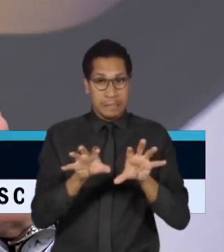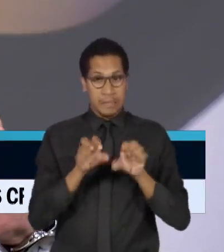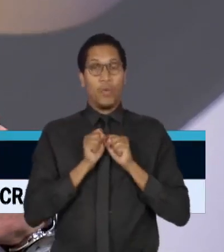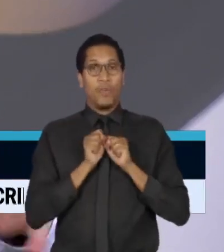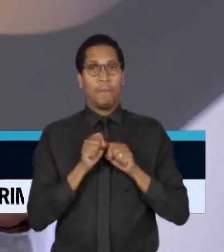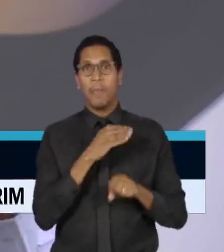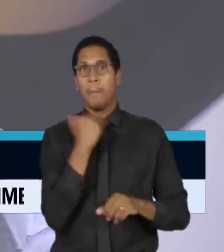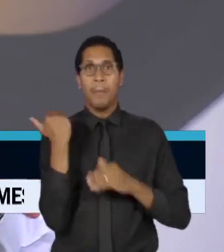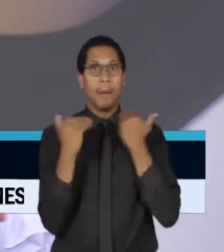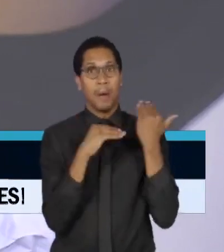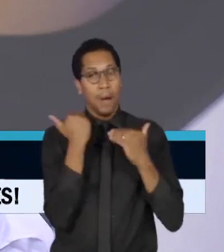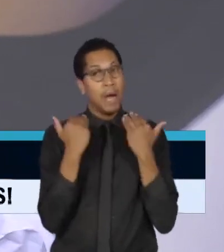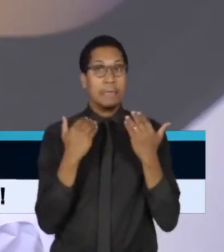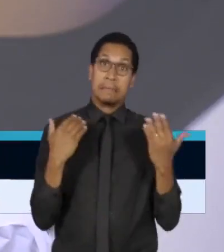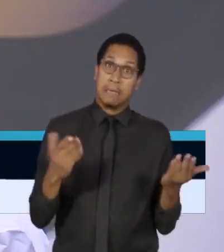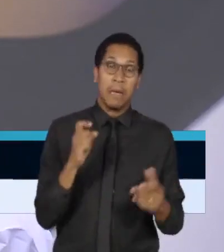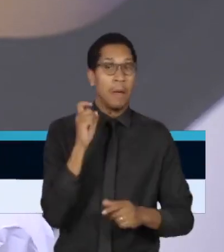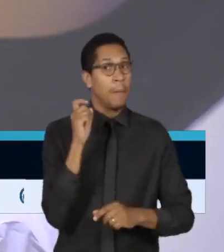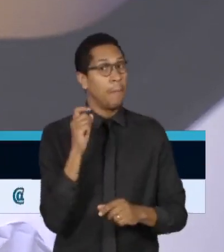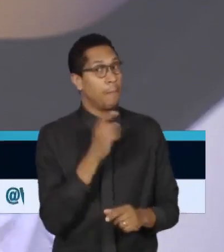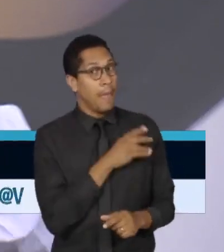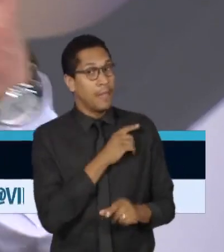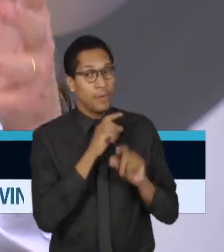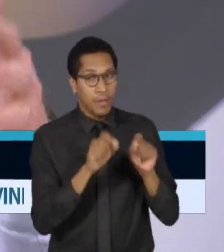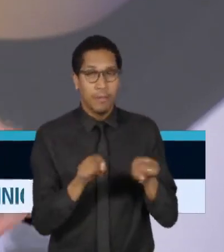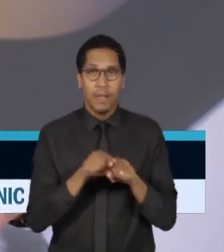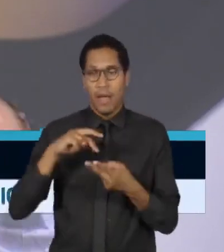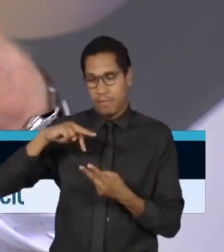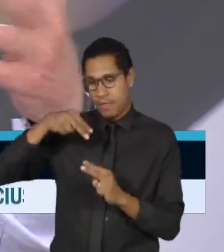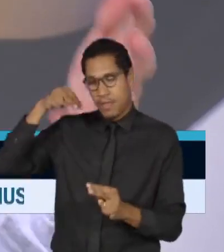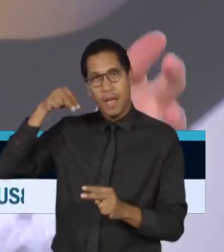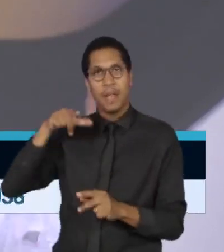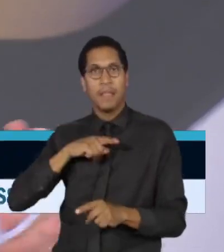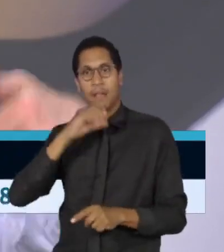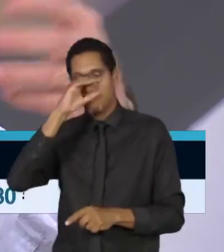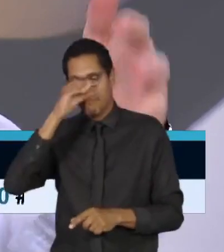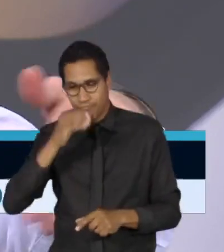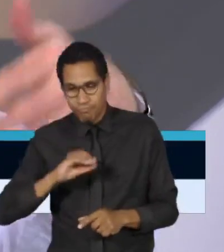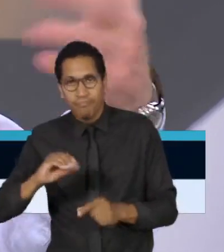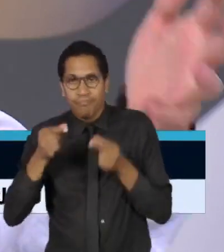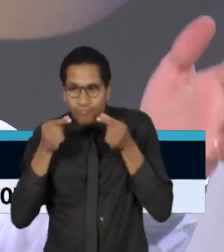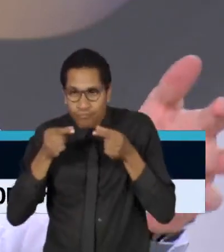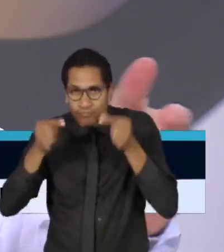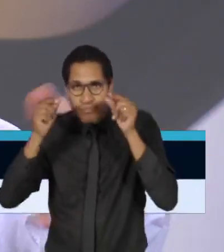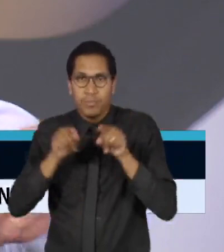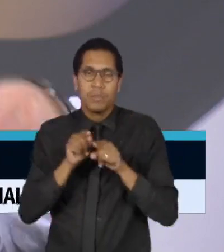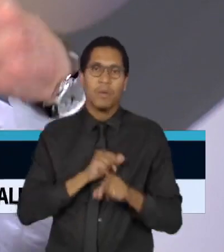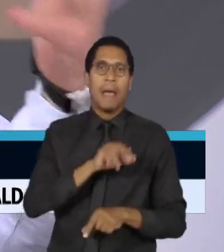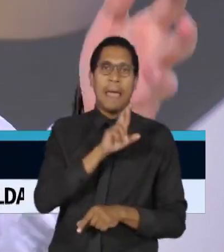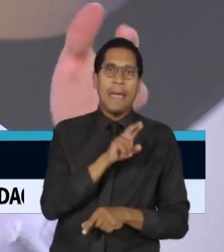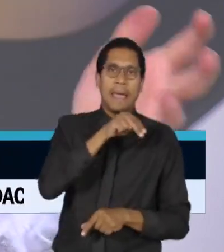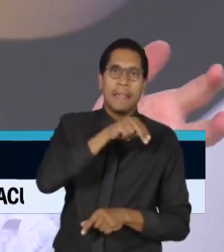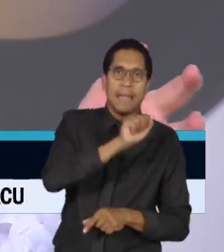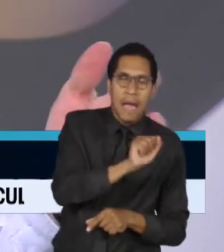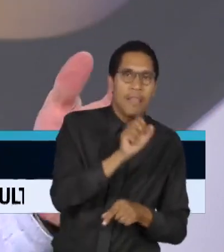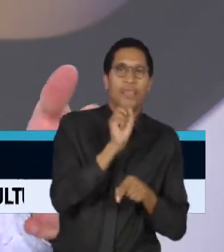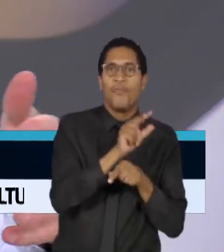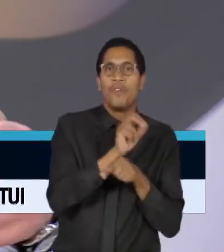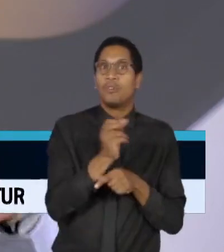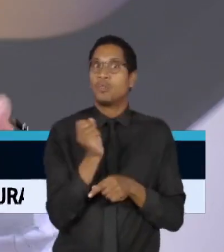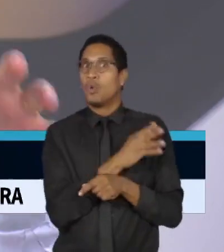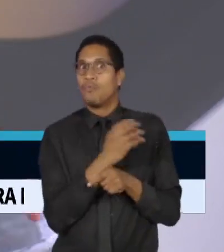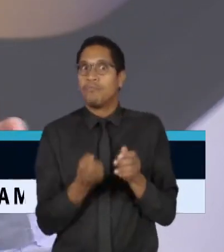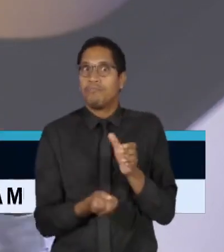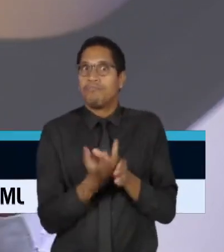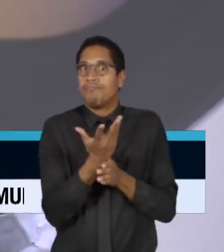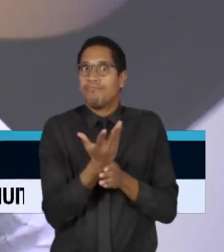nós temos hoje é que, junto com o DNA do mamute, venha um RNA, um DNA de um vírus novo